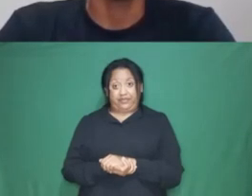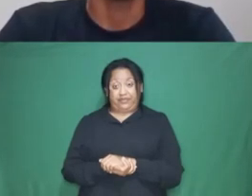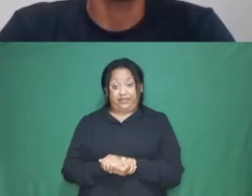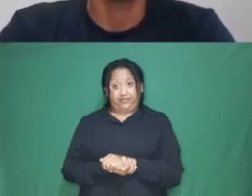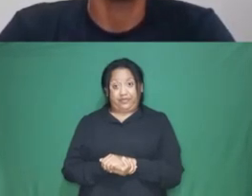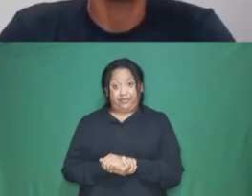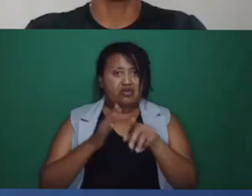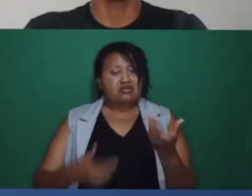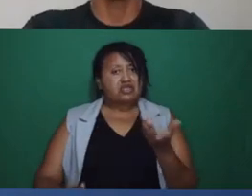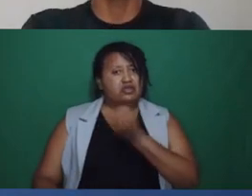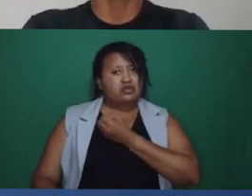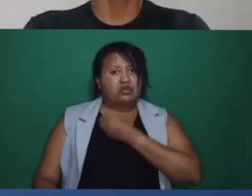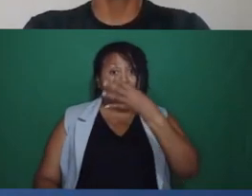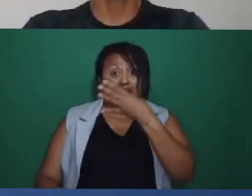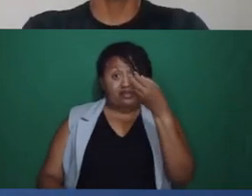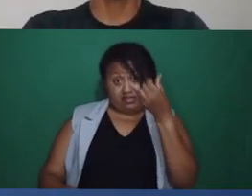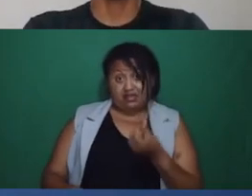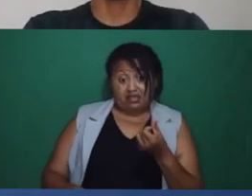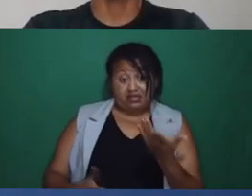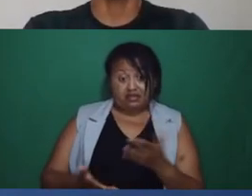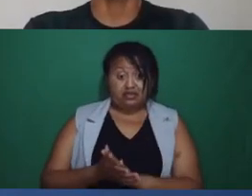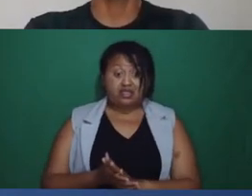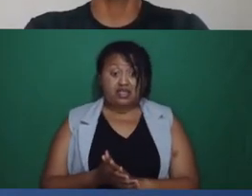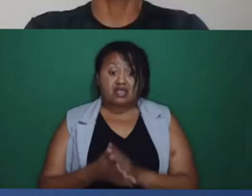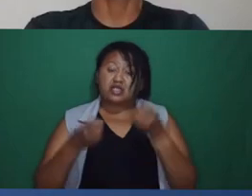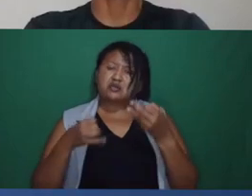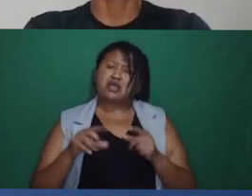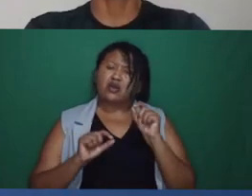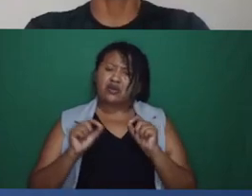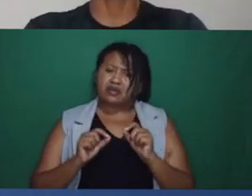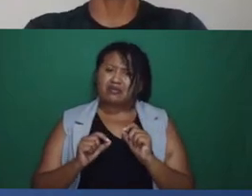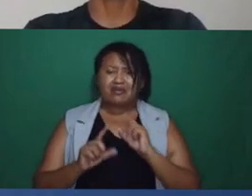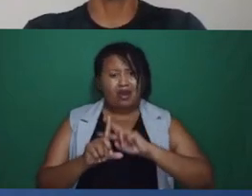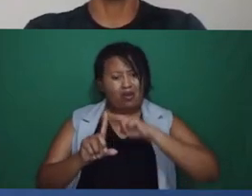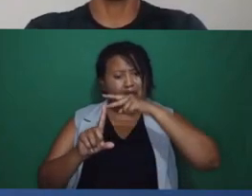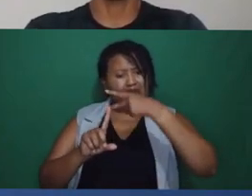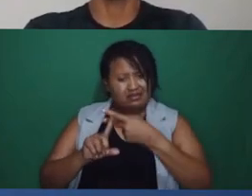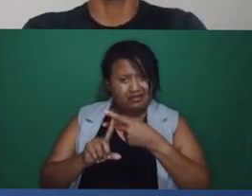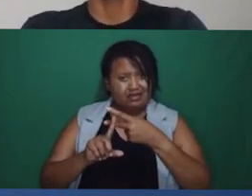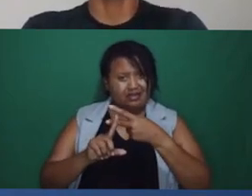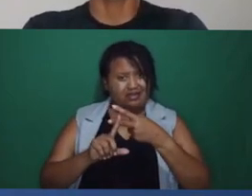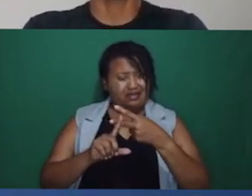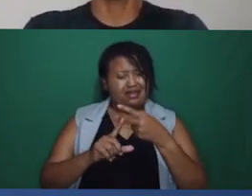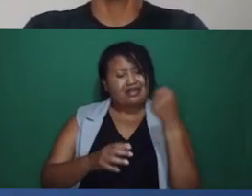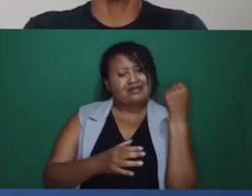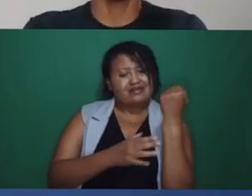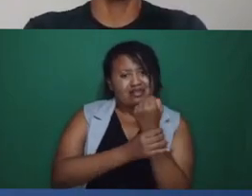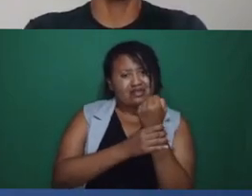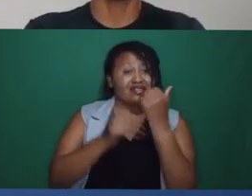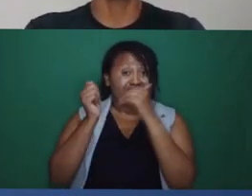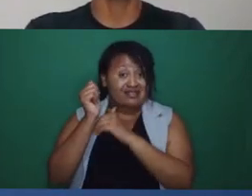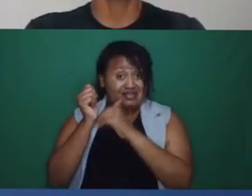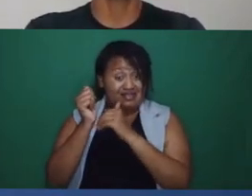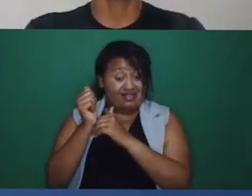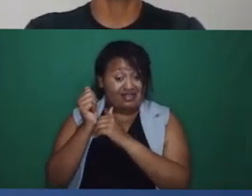questão 8:46 dizia o seguinte para aumentar a segurança na senha dos clientes